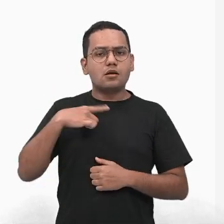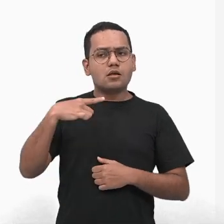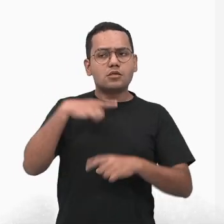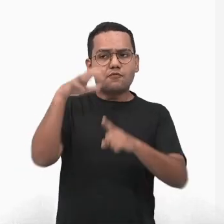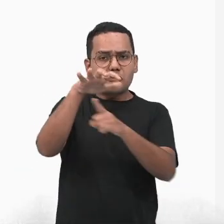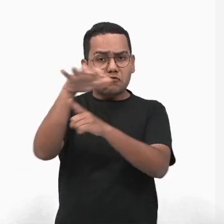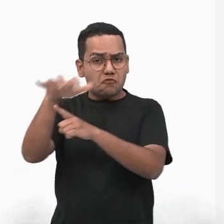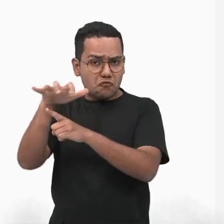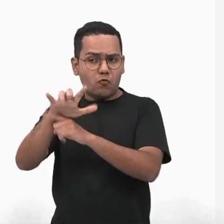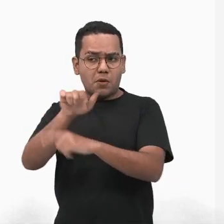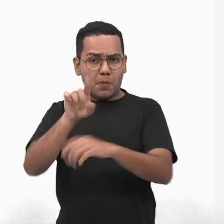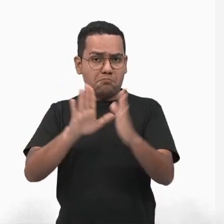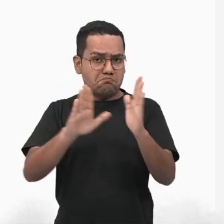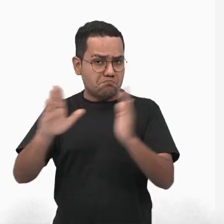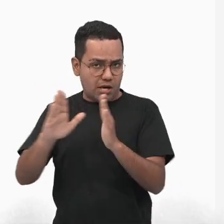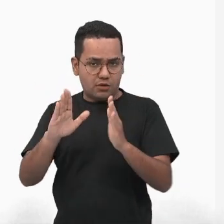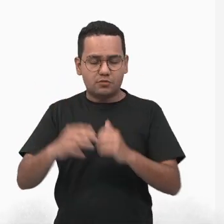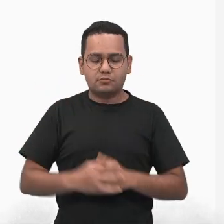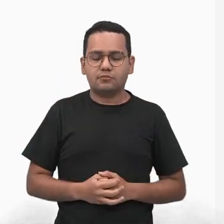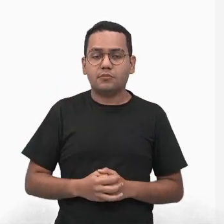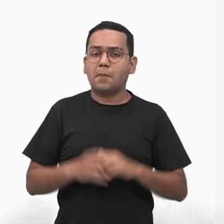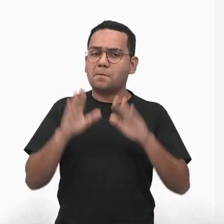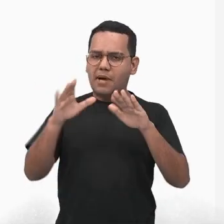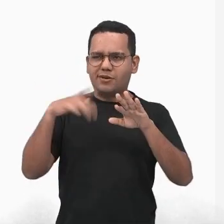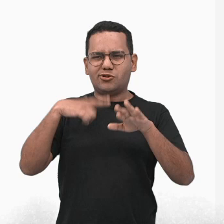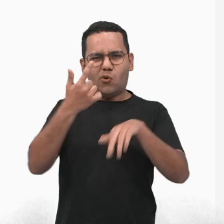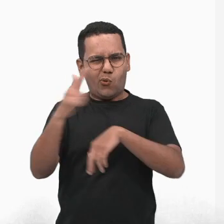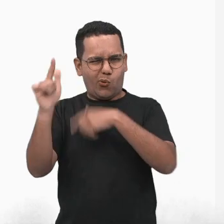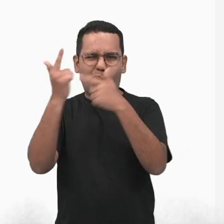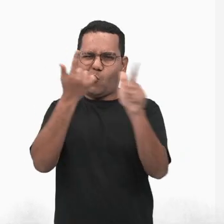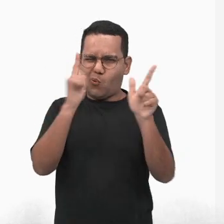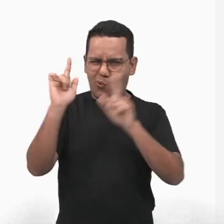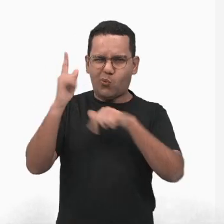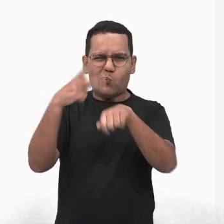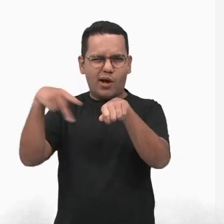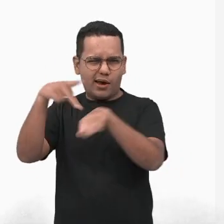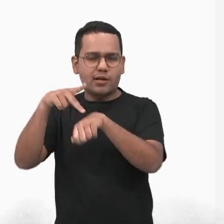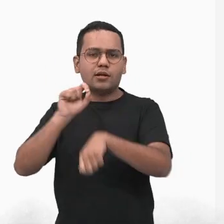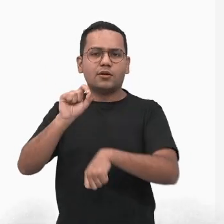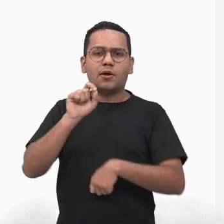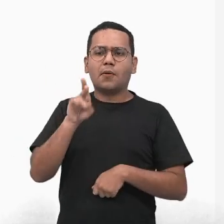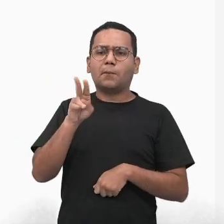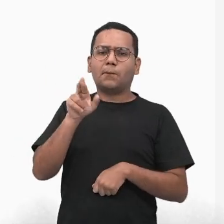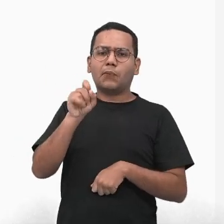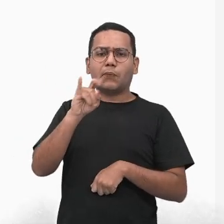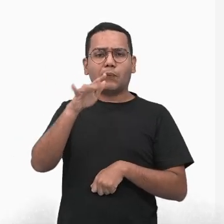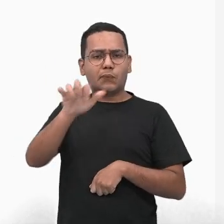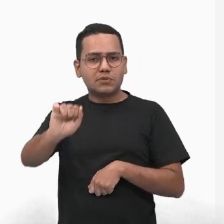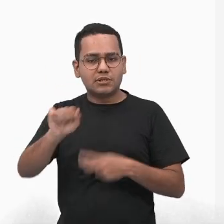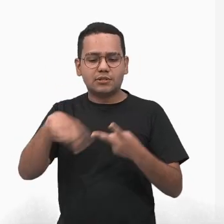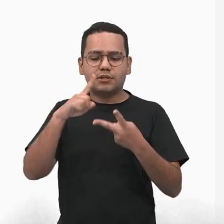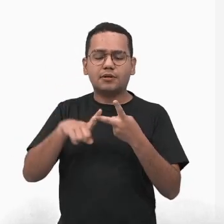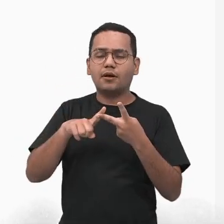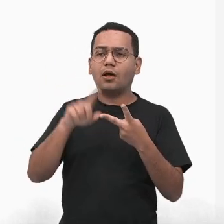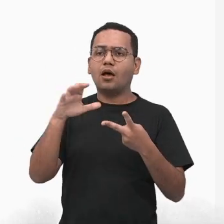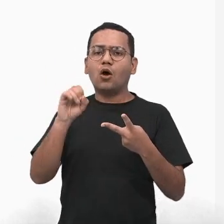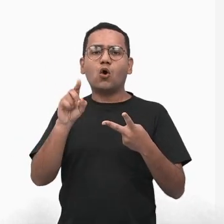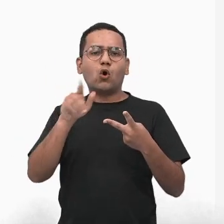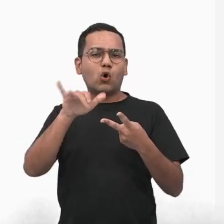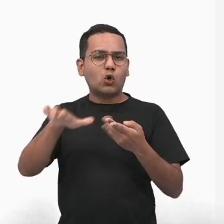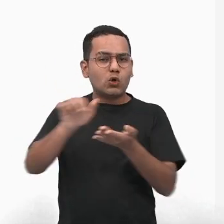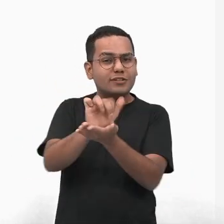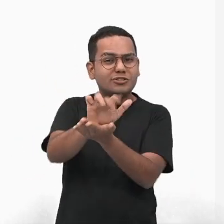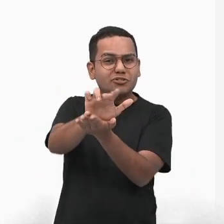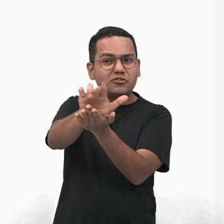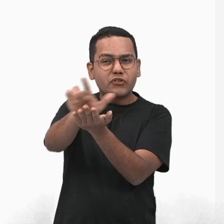naquela região. Mas existiam vários países, como a própria Prússia, a Baviera, a região de Colônia. Eram